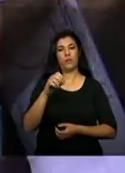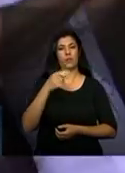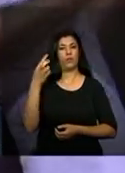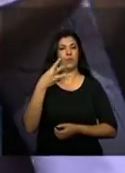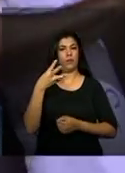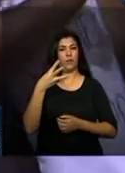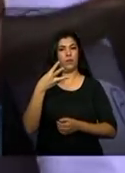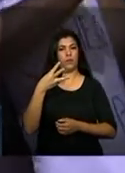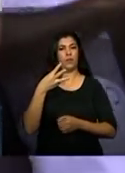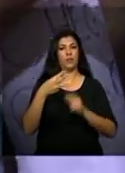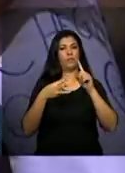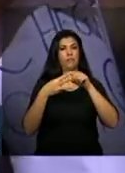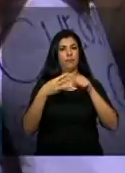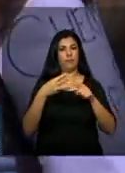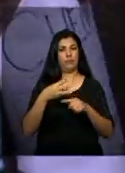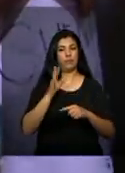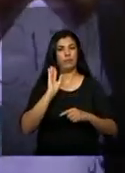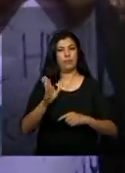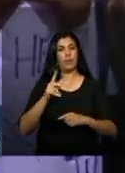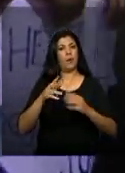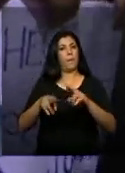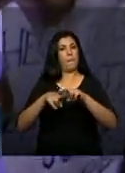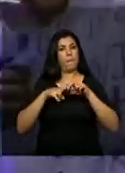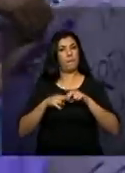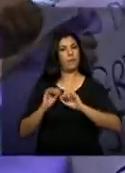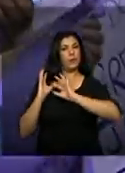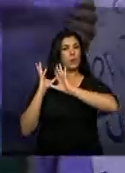uma trajetória de sucesso, eu queria